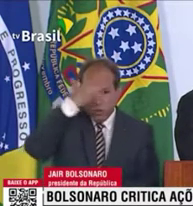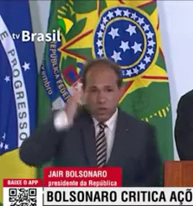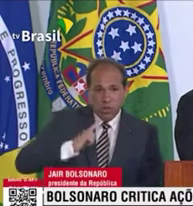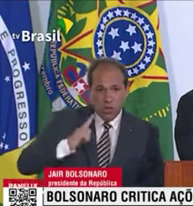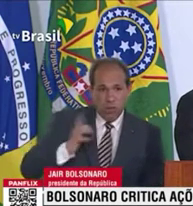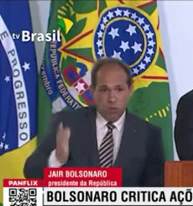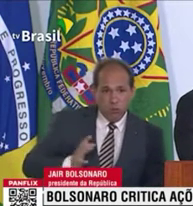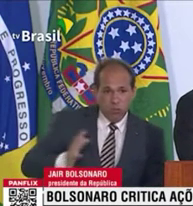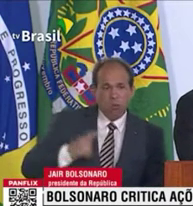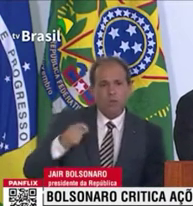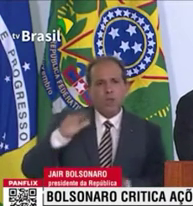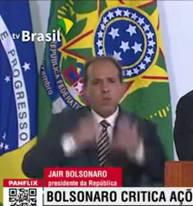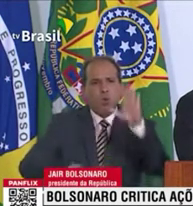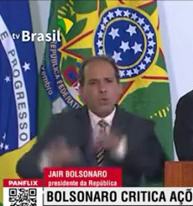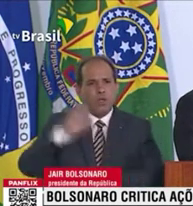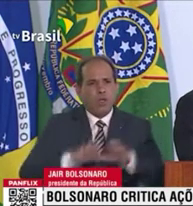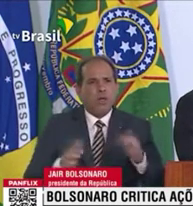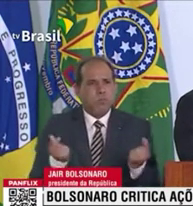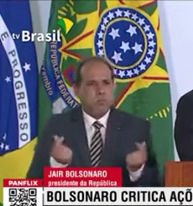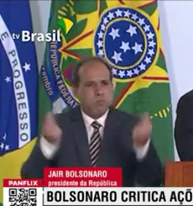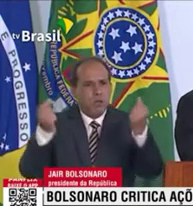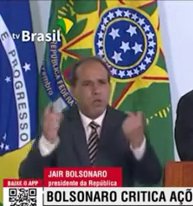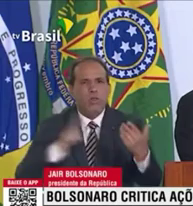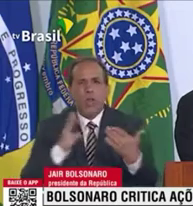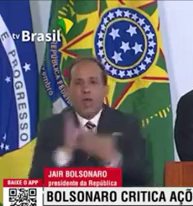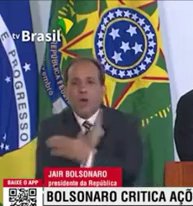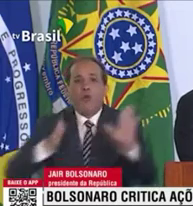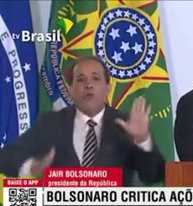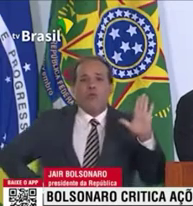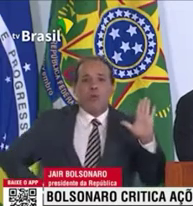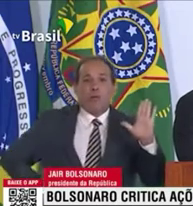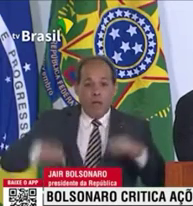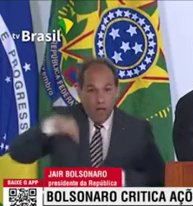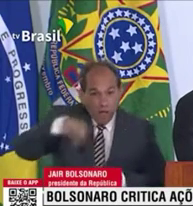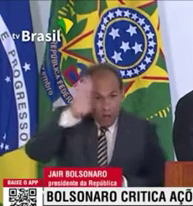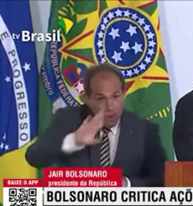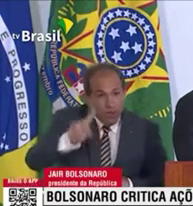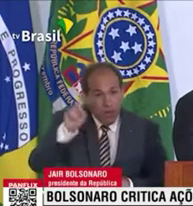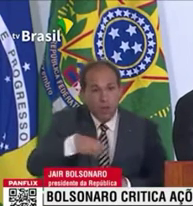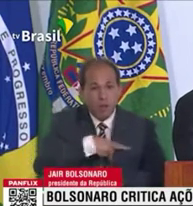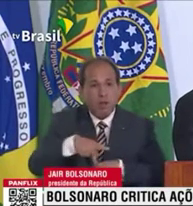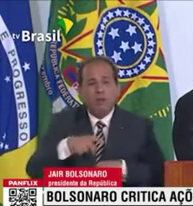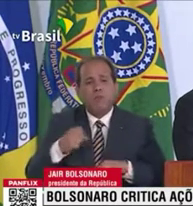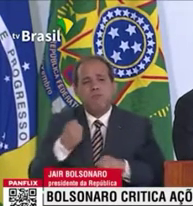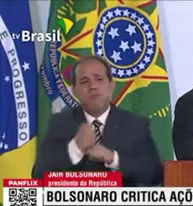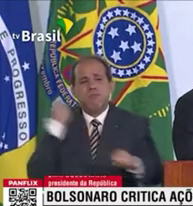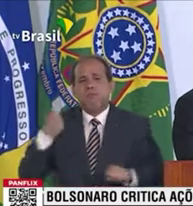feliz, não. Ele tem que tomar cuidado com a riqueza. E está cheio de malandro de olho nela. O Brasil é um país riquíssimo.